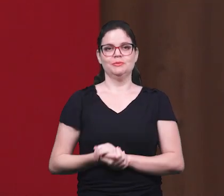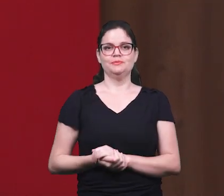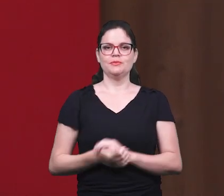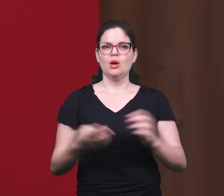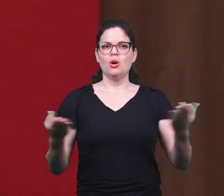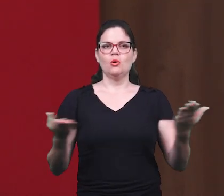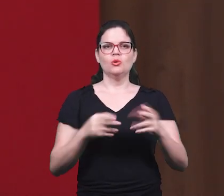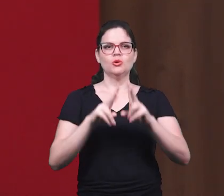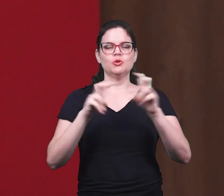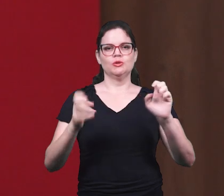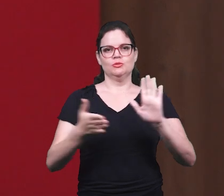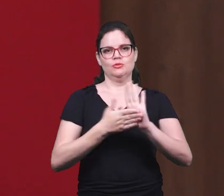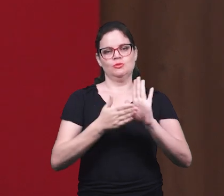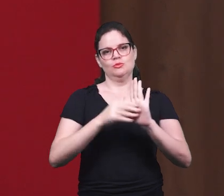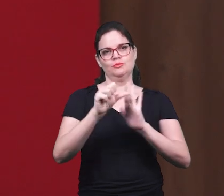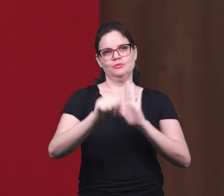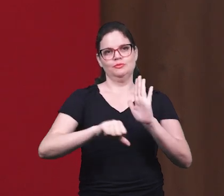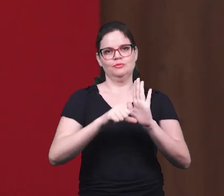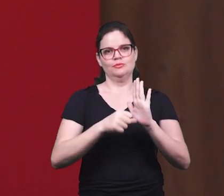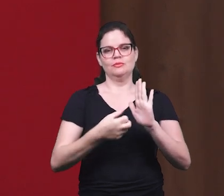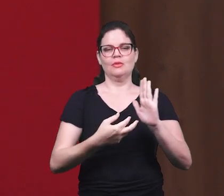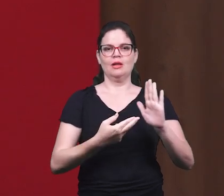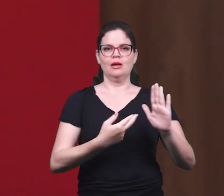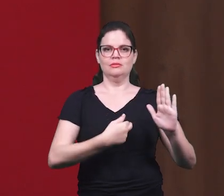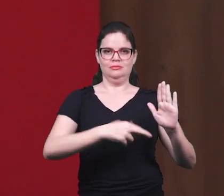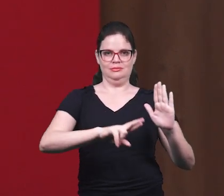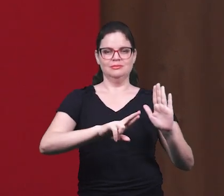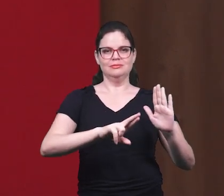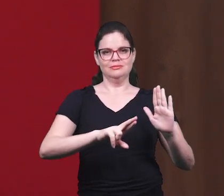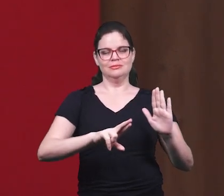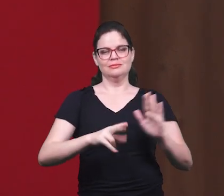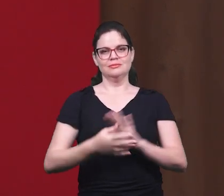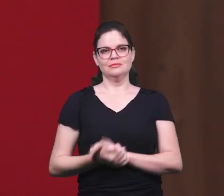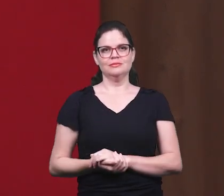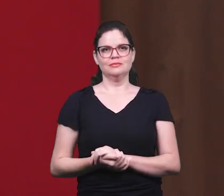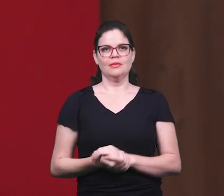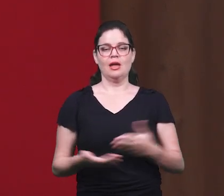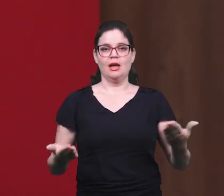protestante. Por quê? Porque esse mês de outubro é um mês que